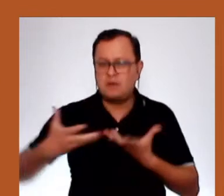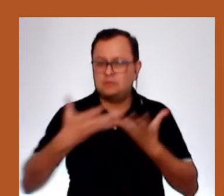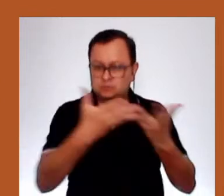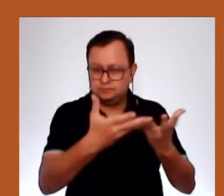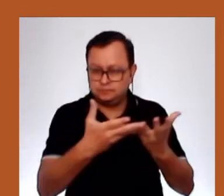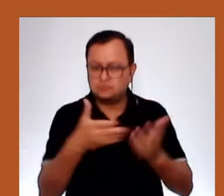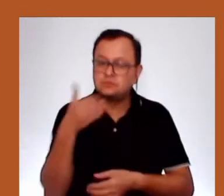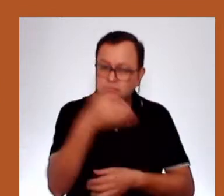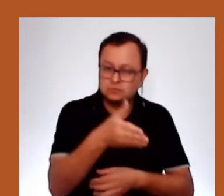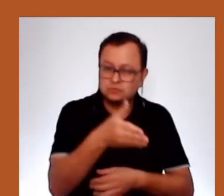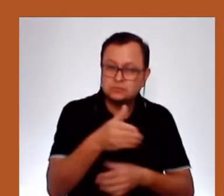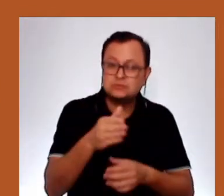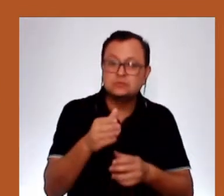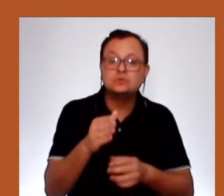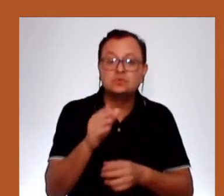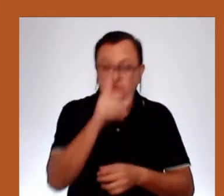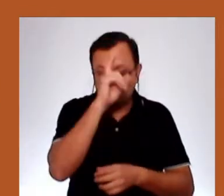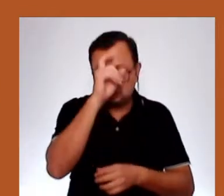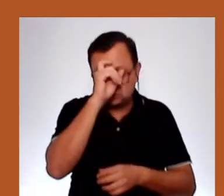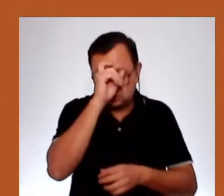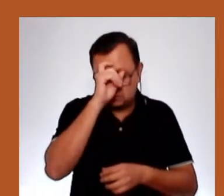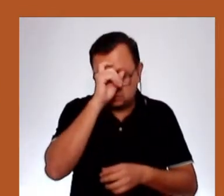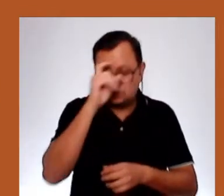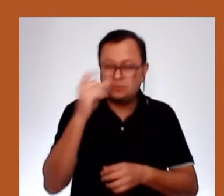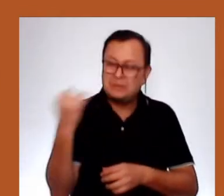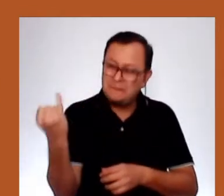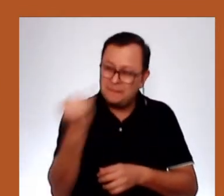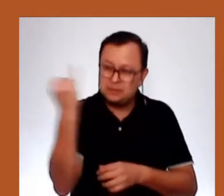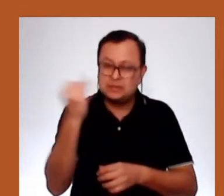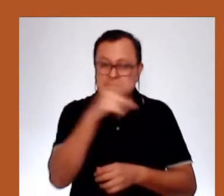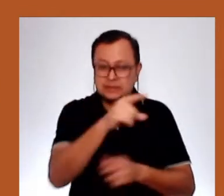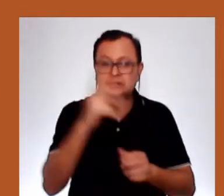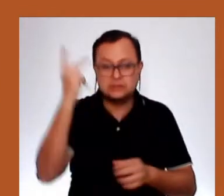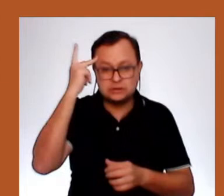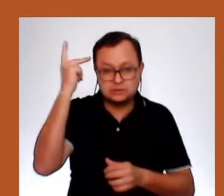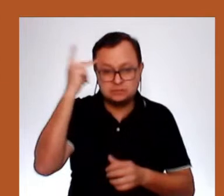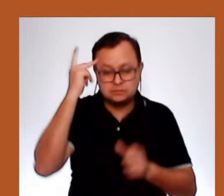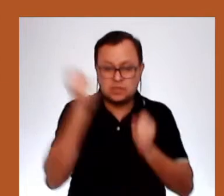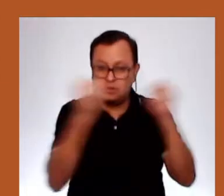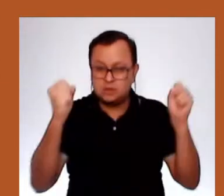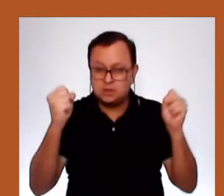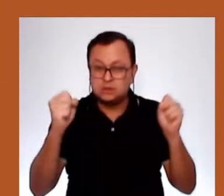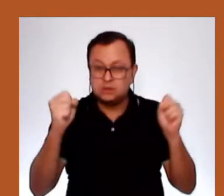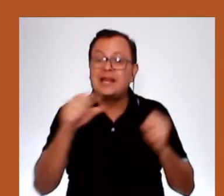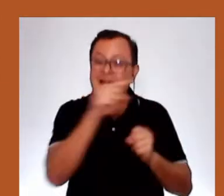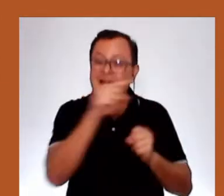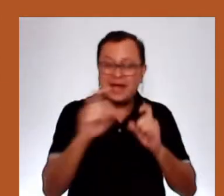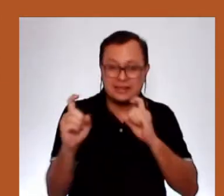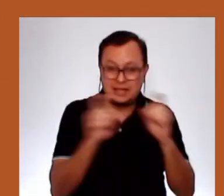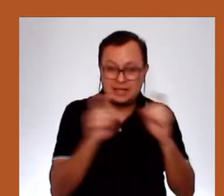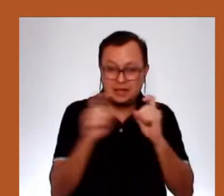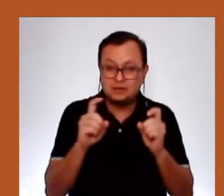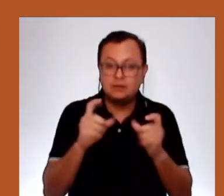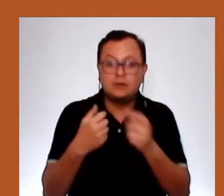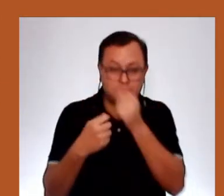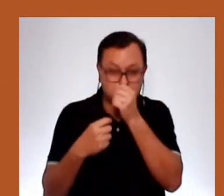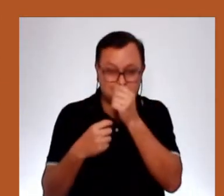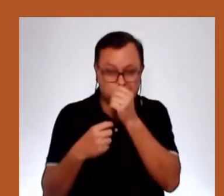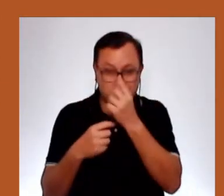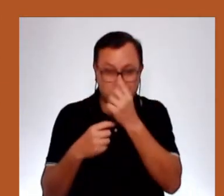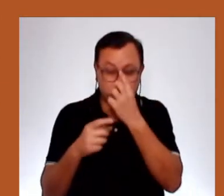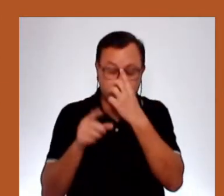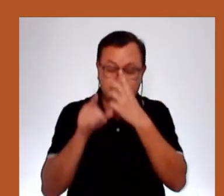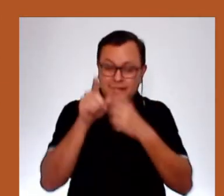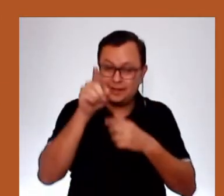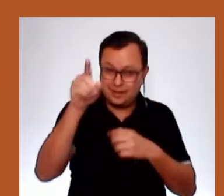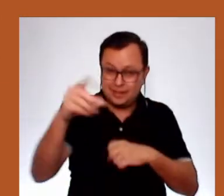hospital de São Paulo, a participar de uma reunião em que se falou que ele estava, né, eles estavam indicando